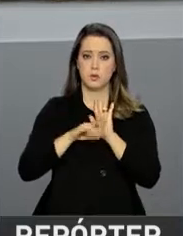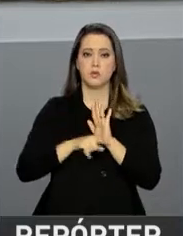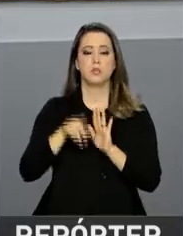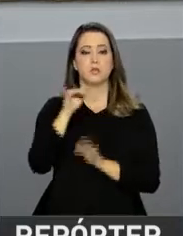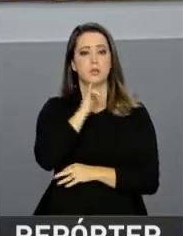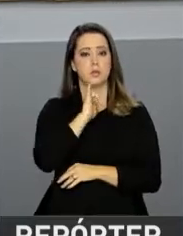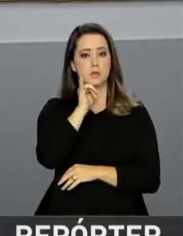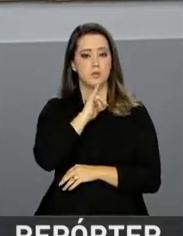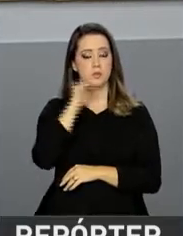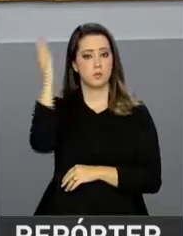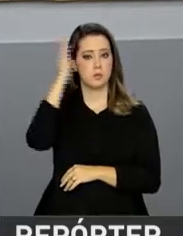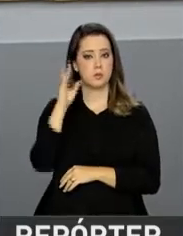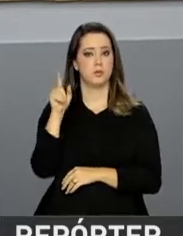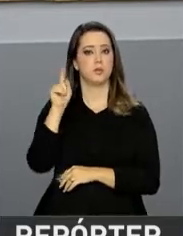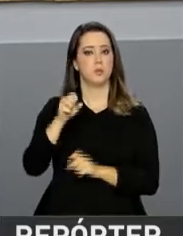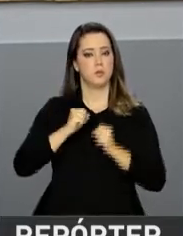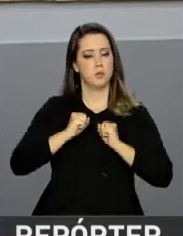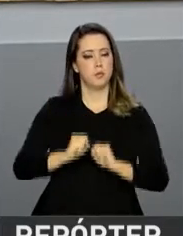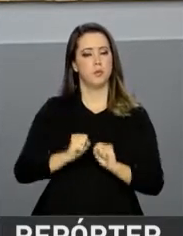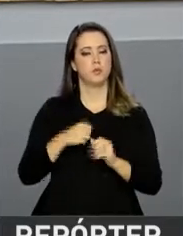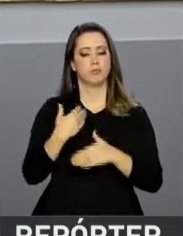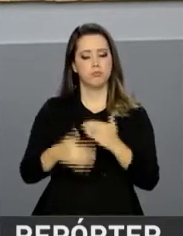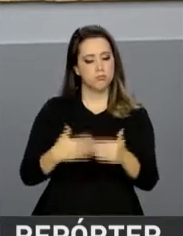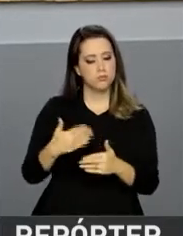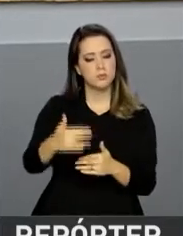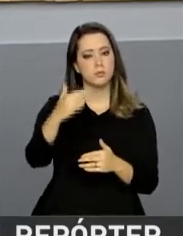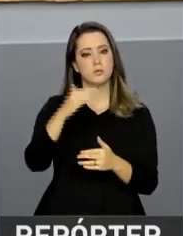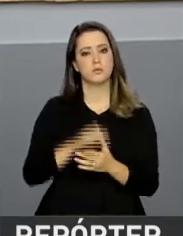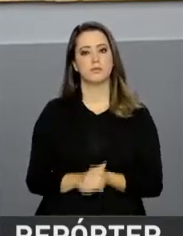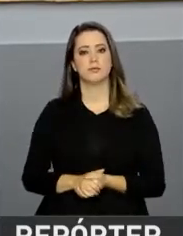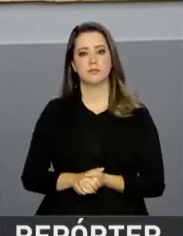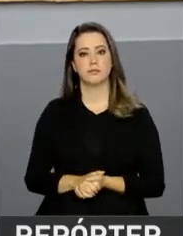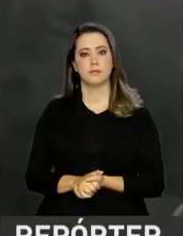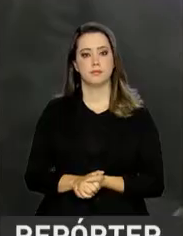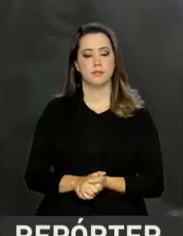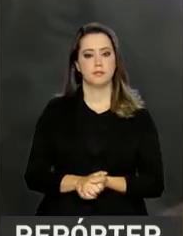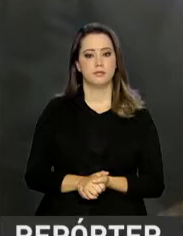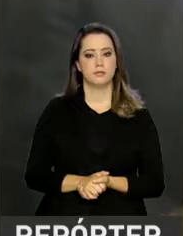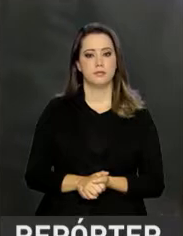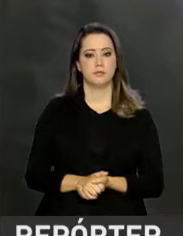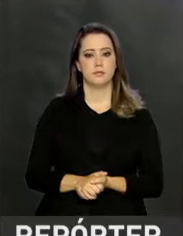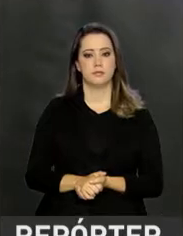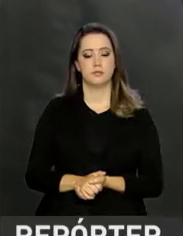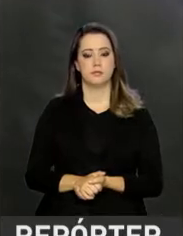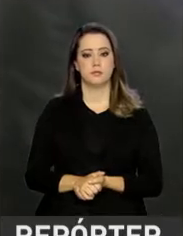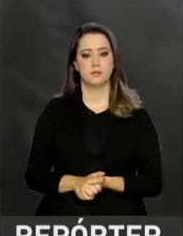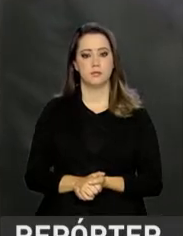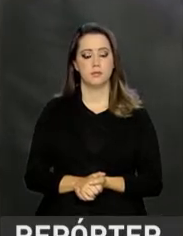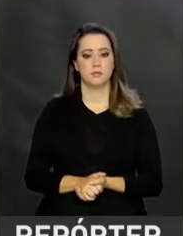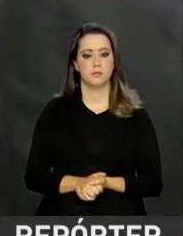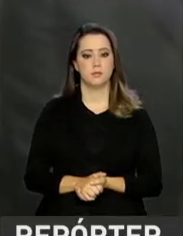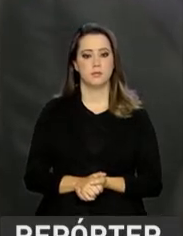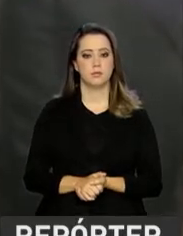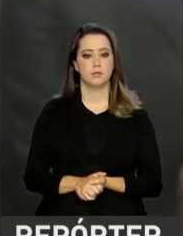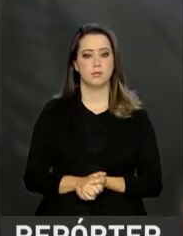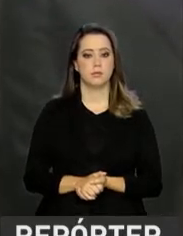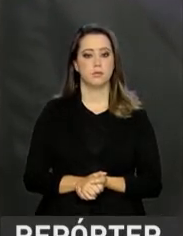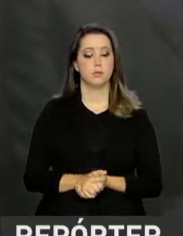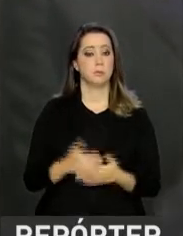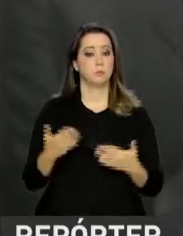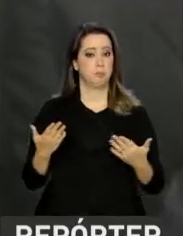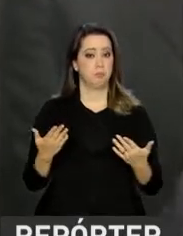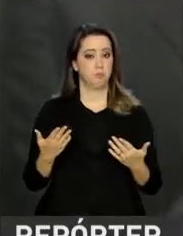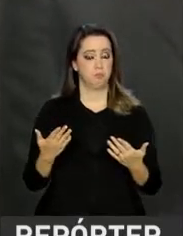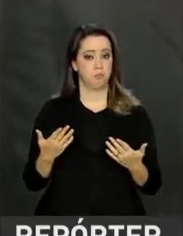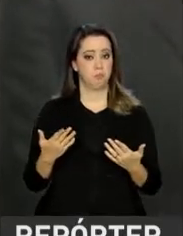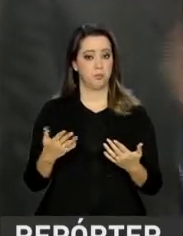é um exemplo do que os brasileiros são capazes de produzir o que é o brasil acabei até